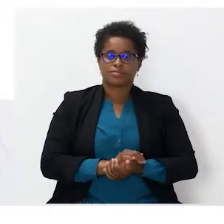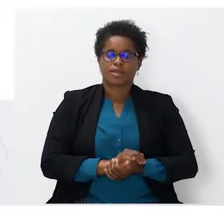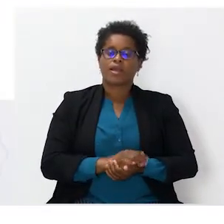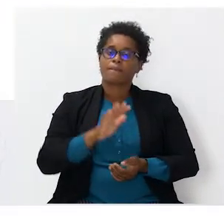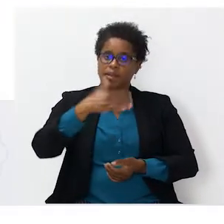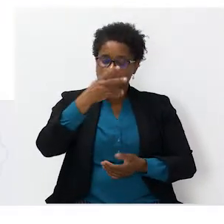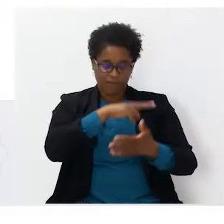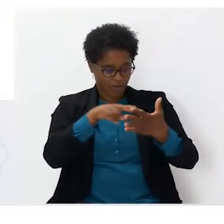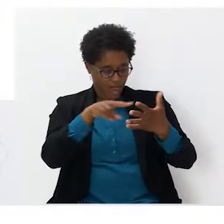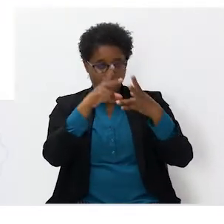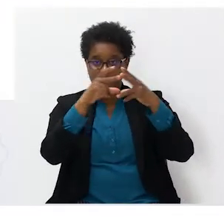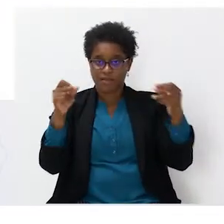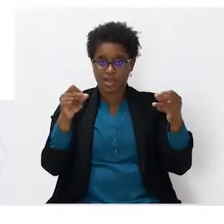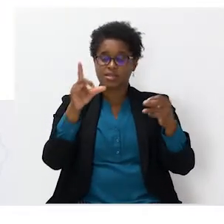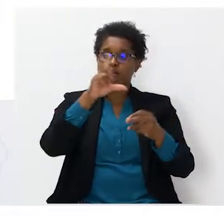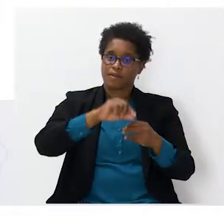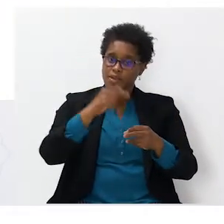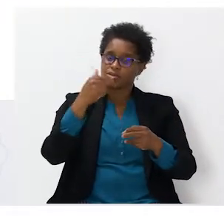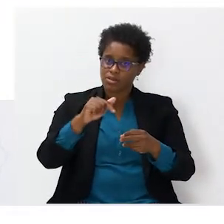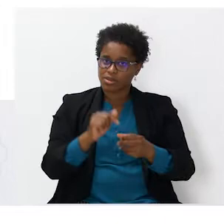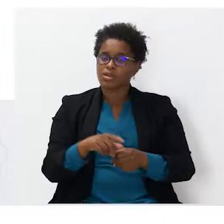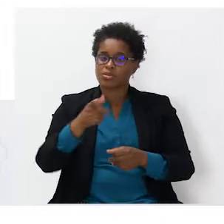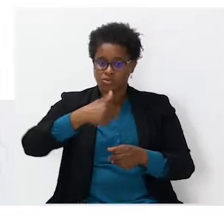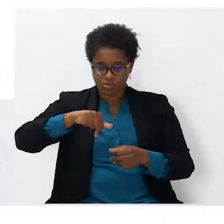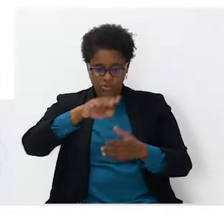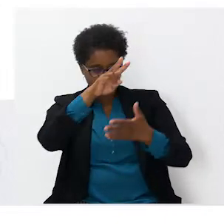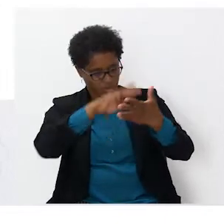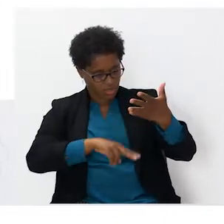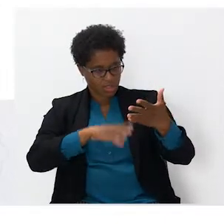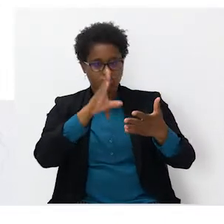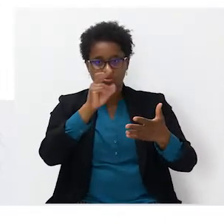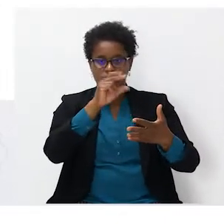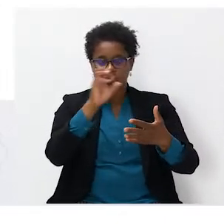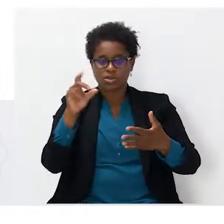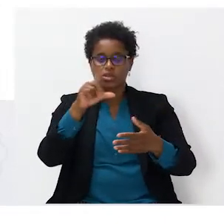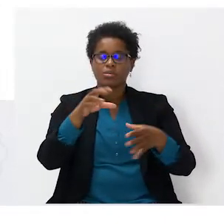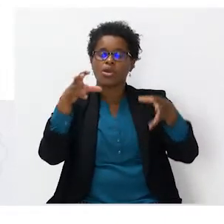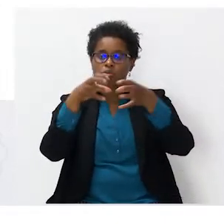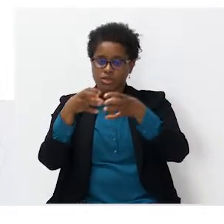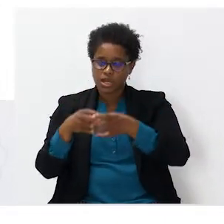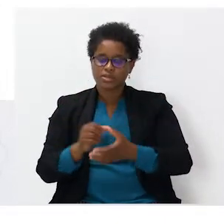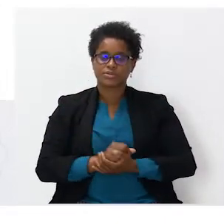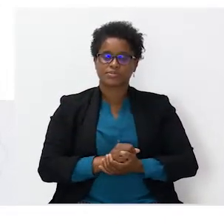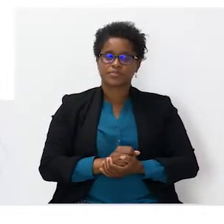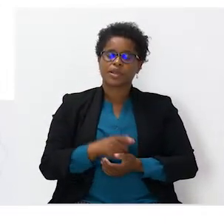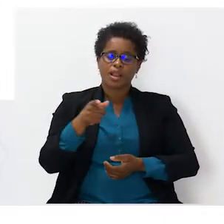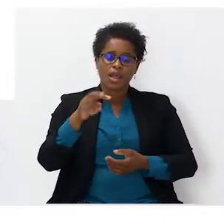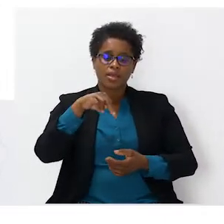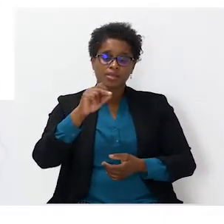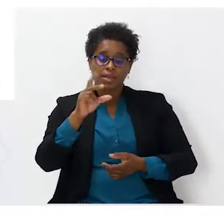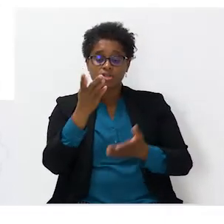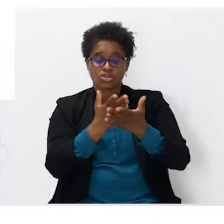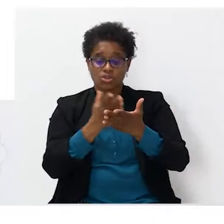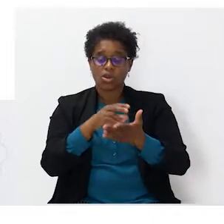Primeiramente, vamos ler a frase que também encontra-se no nosso texto João e a comunidade. Na escola